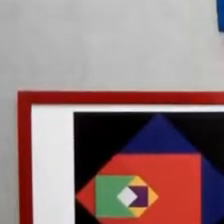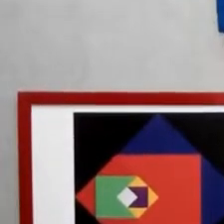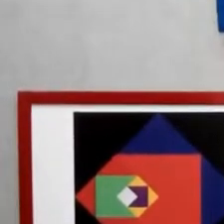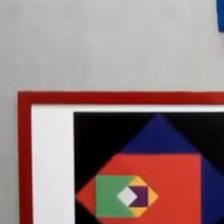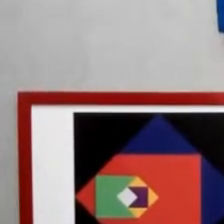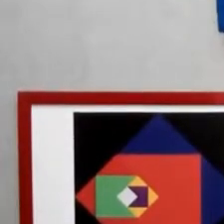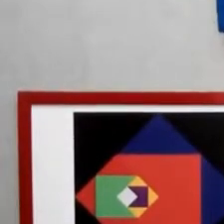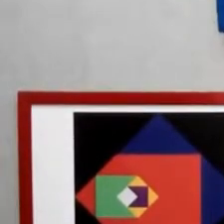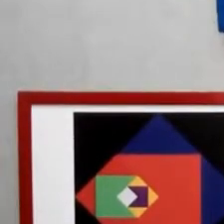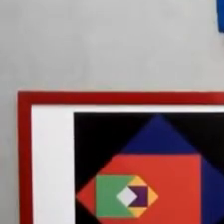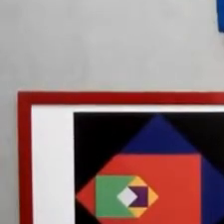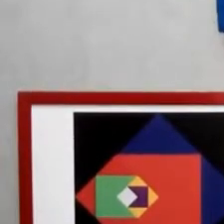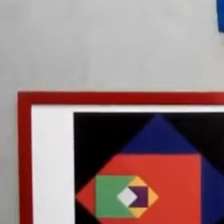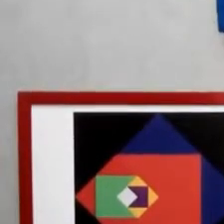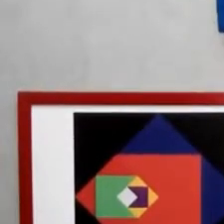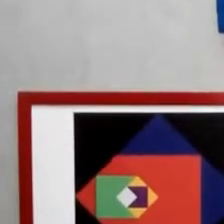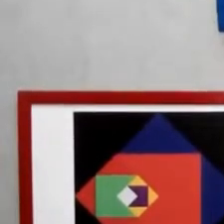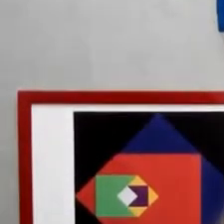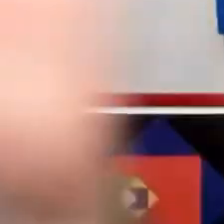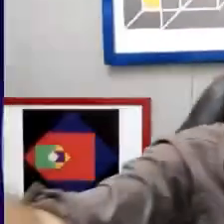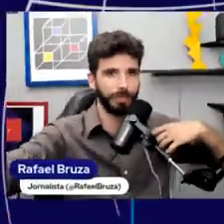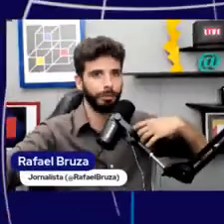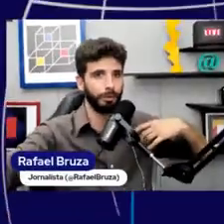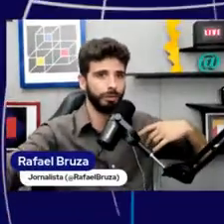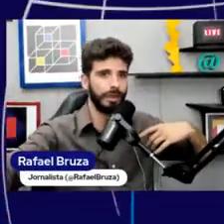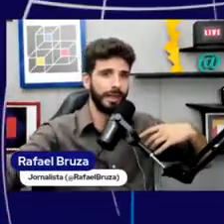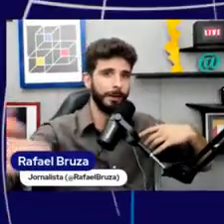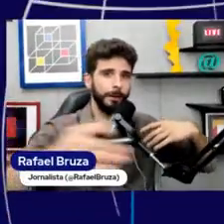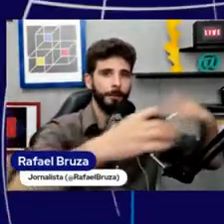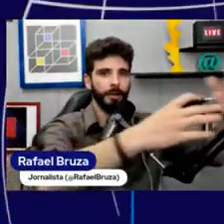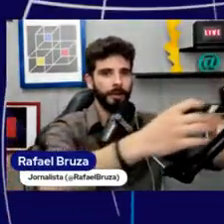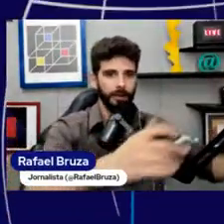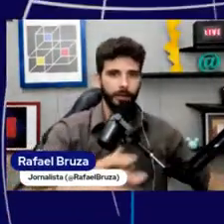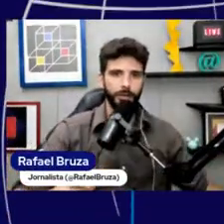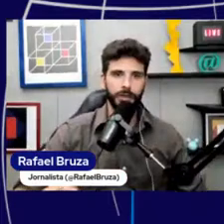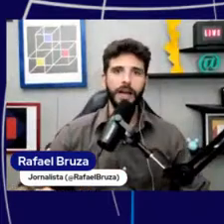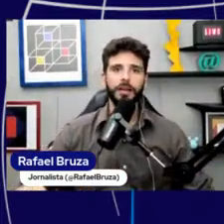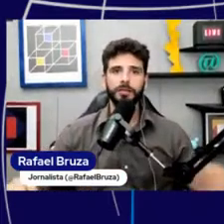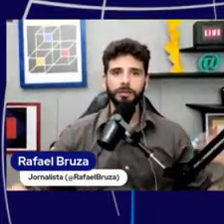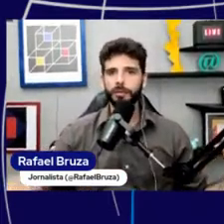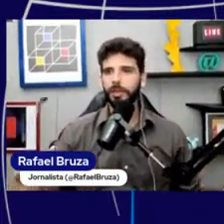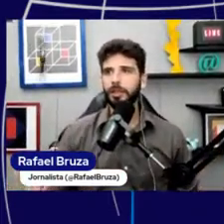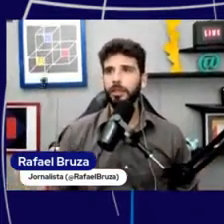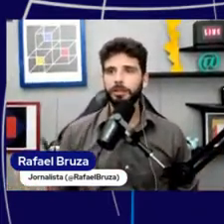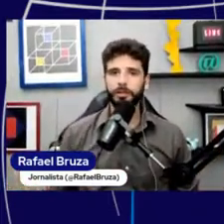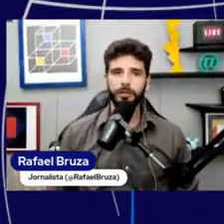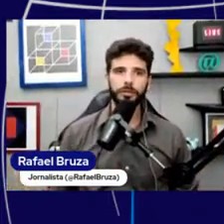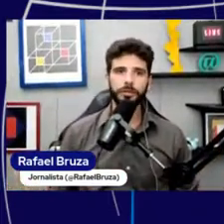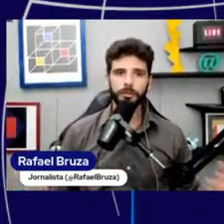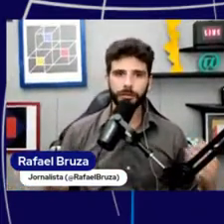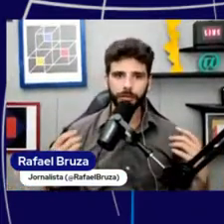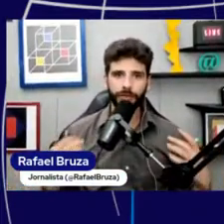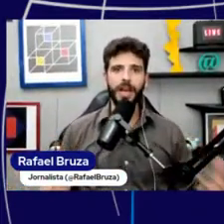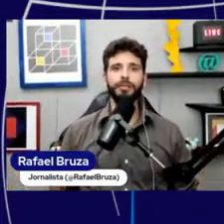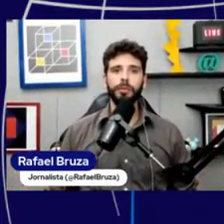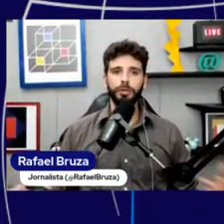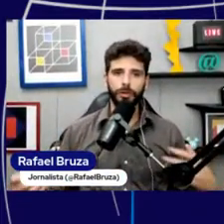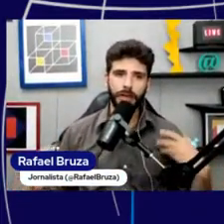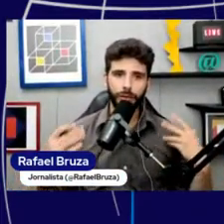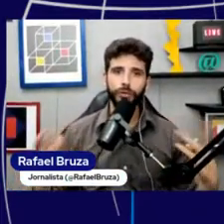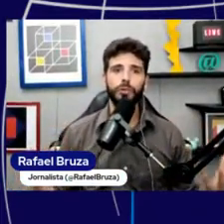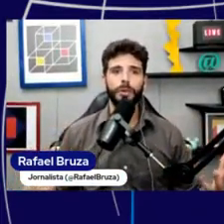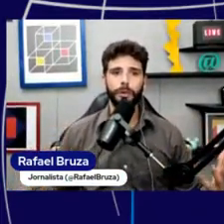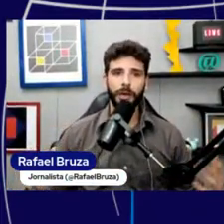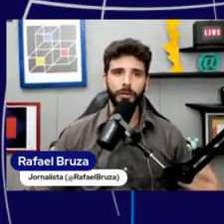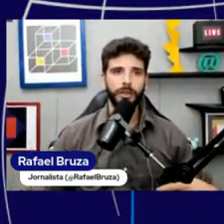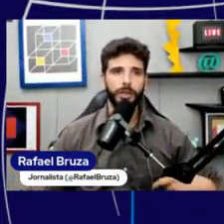o Domingos brazão fez com sua família campanha para Dilma uma vez depois passou a fazer pro bolsonaro aqui é o o o Flávio